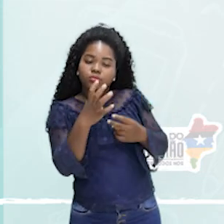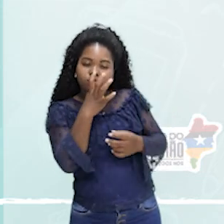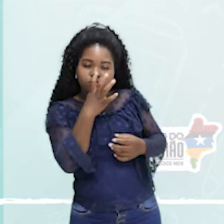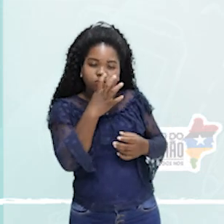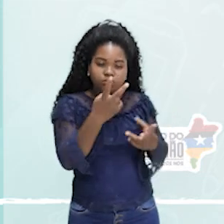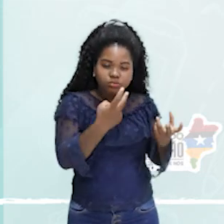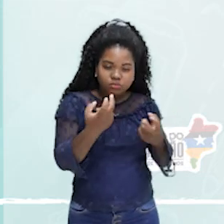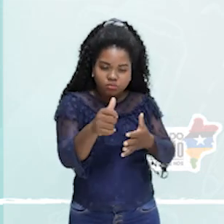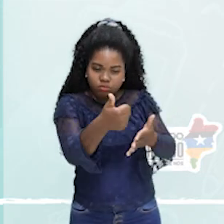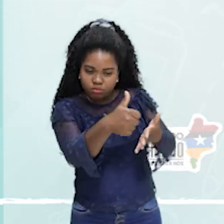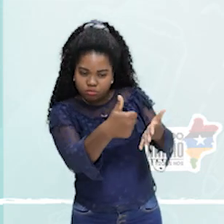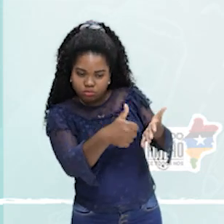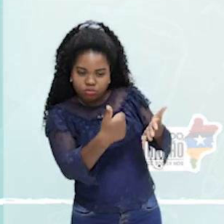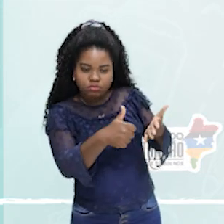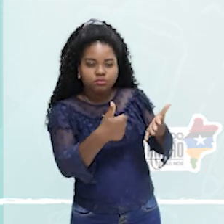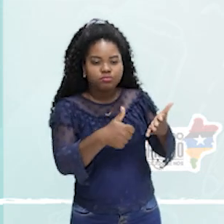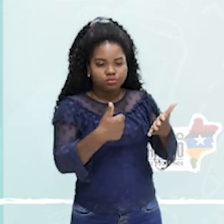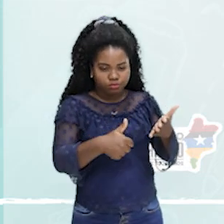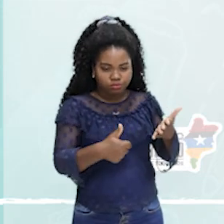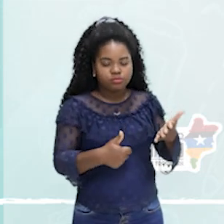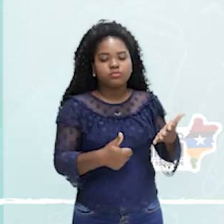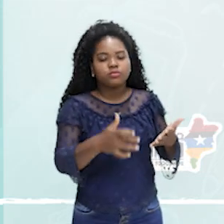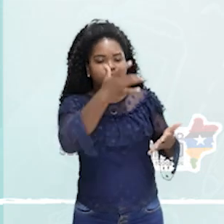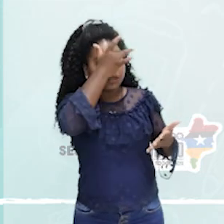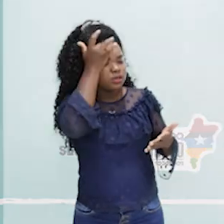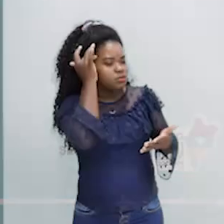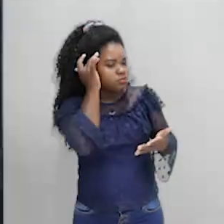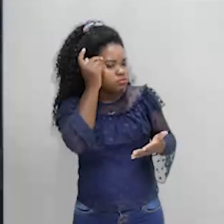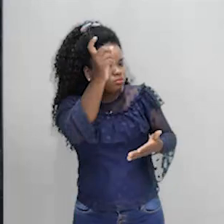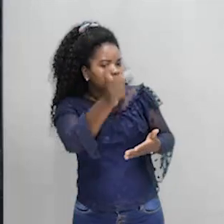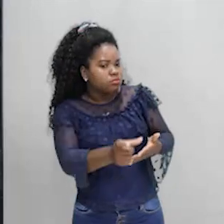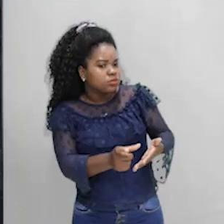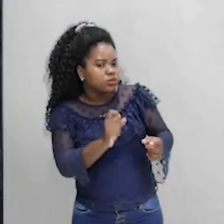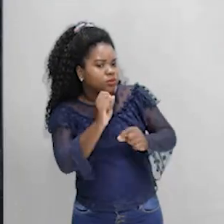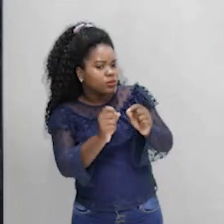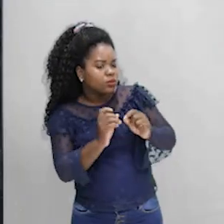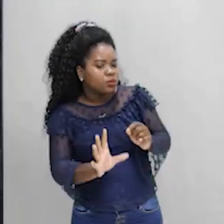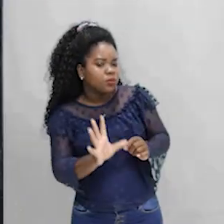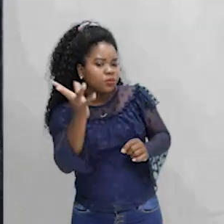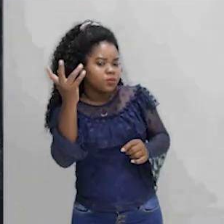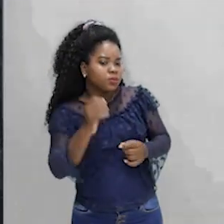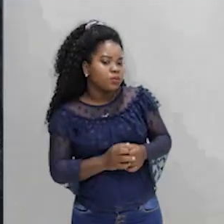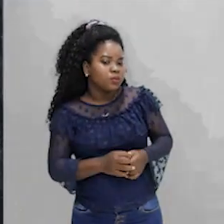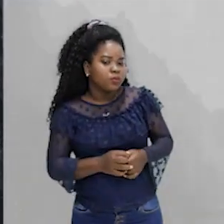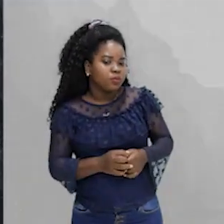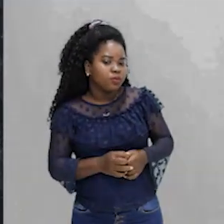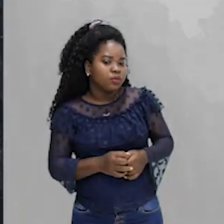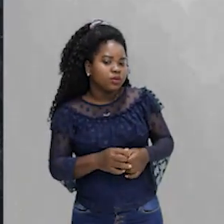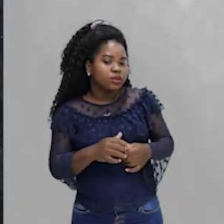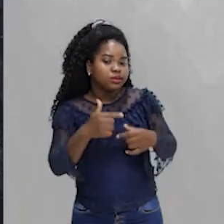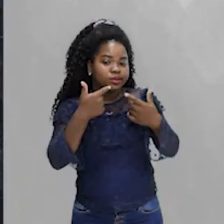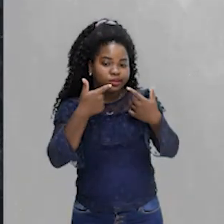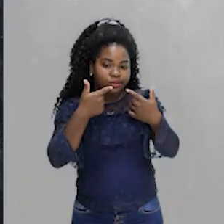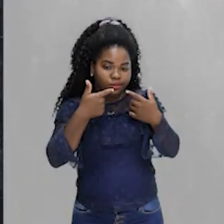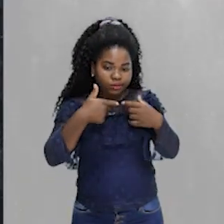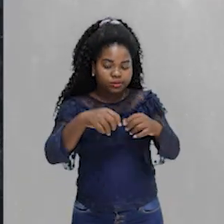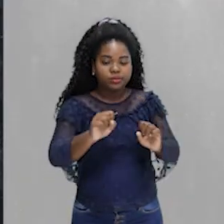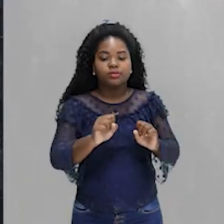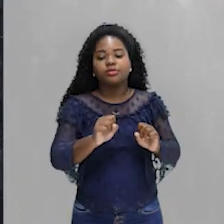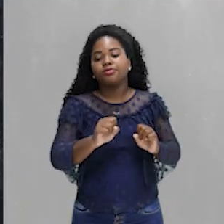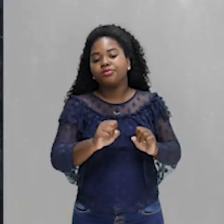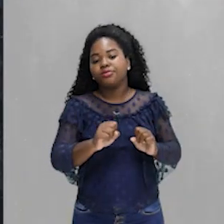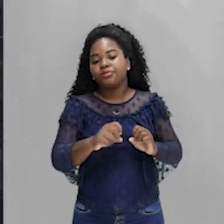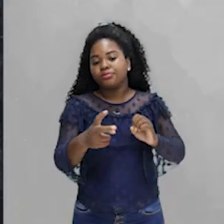observar a expressão das pessoas, tá? Isso no caso da linguagem não verbal. Olha só, aqui ele